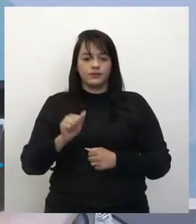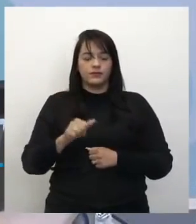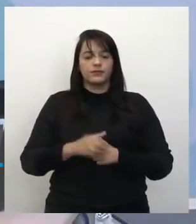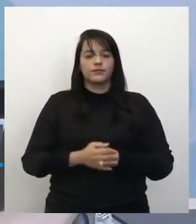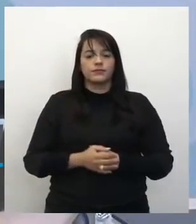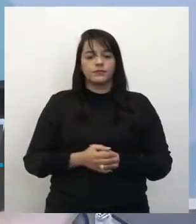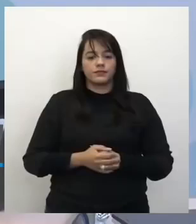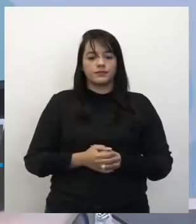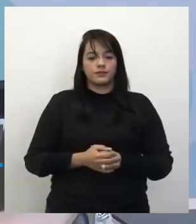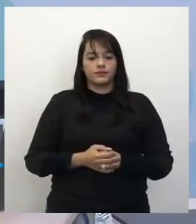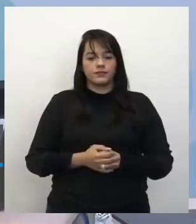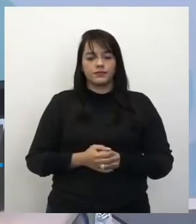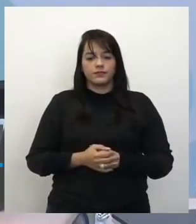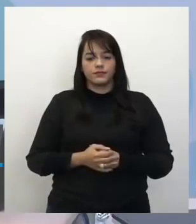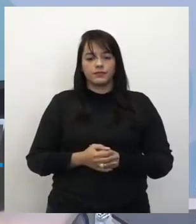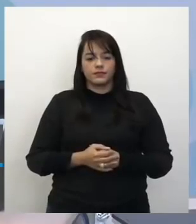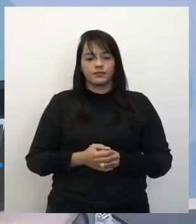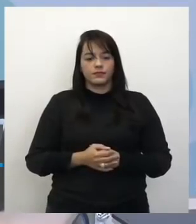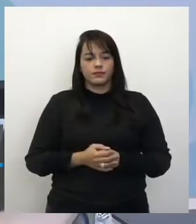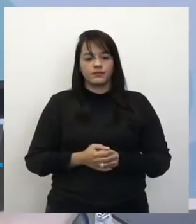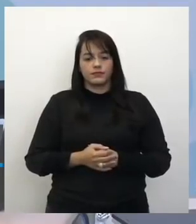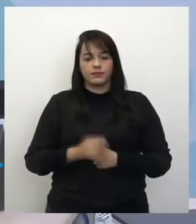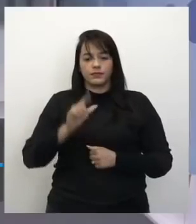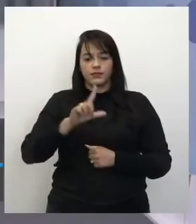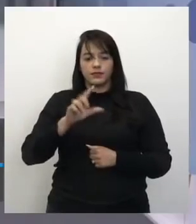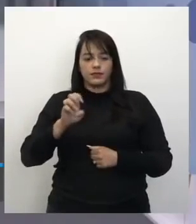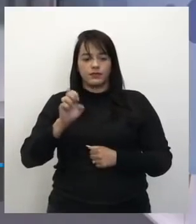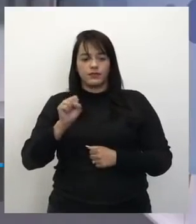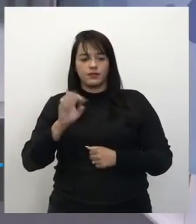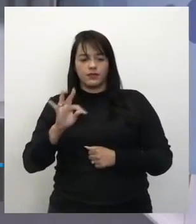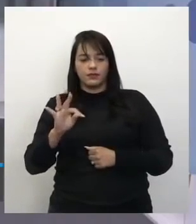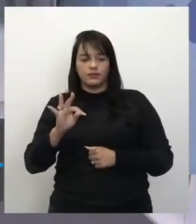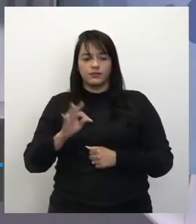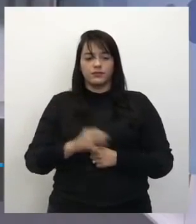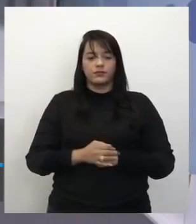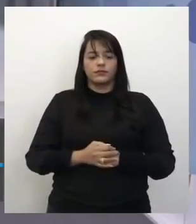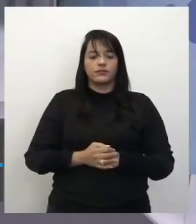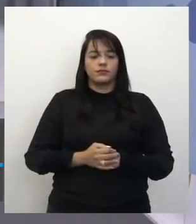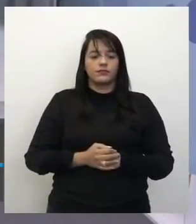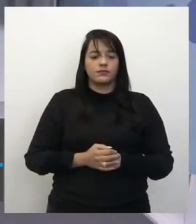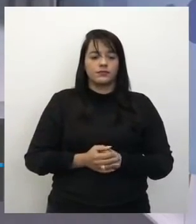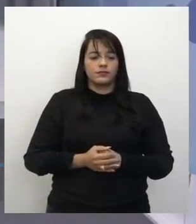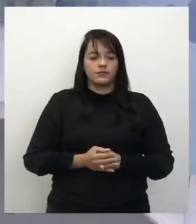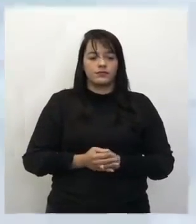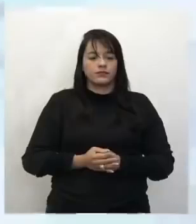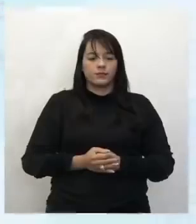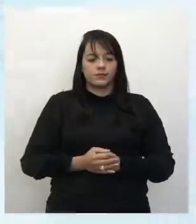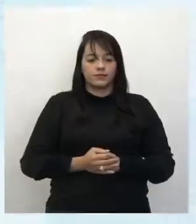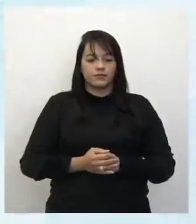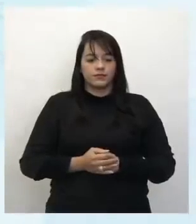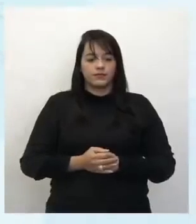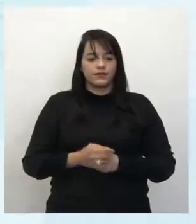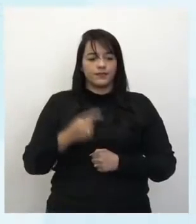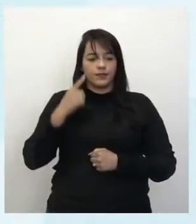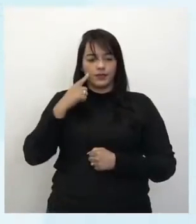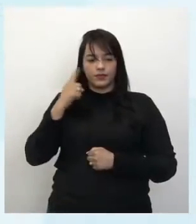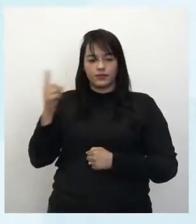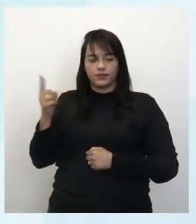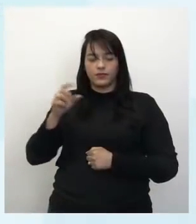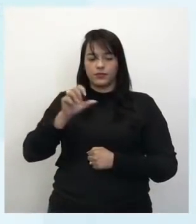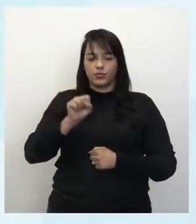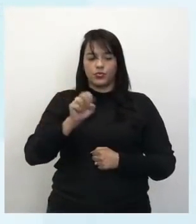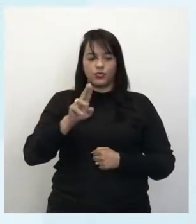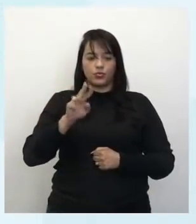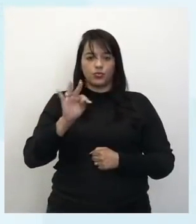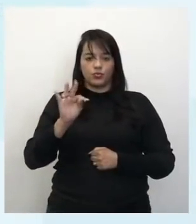right, left, north, south. Ok, exatamente, era isso mesmo. Então, olha só. No sul da ilha, on